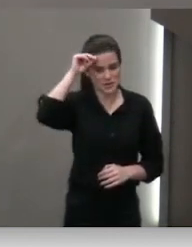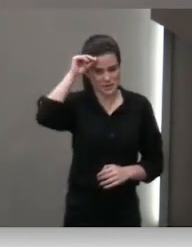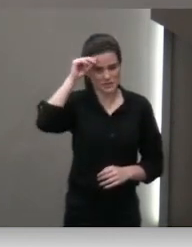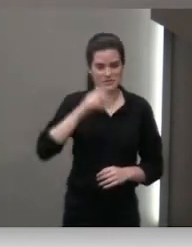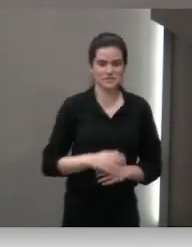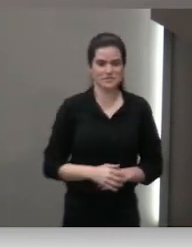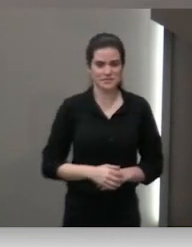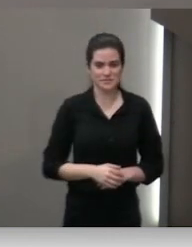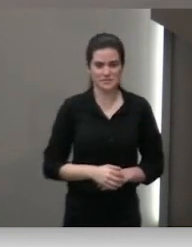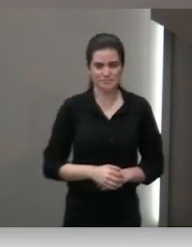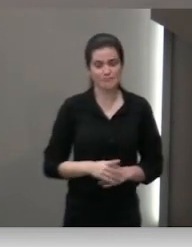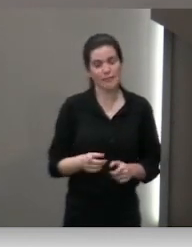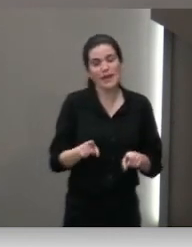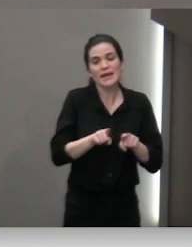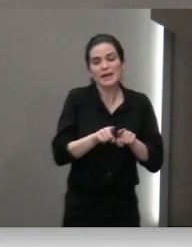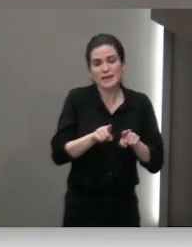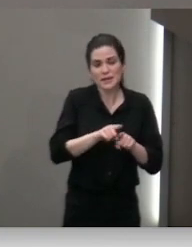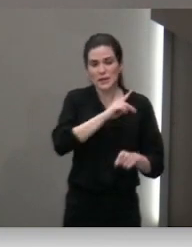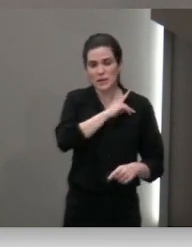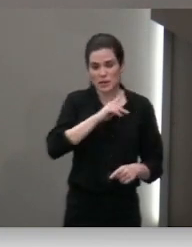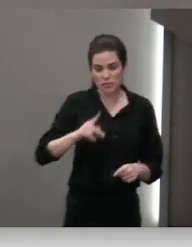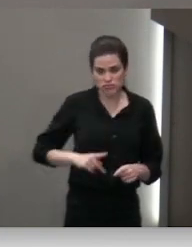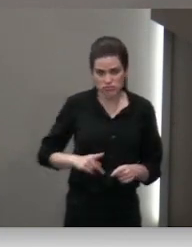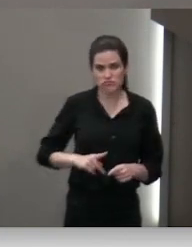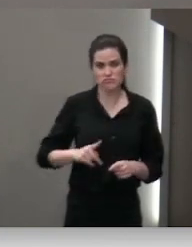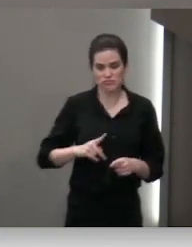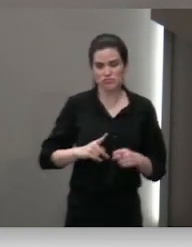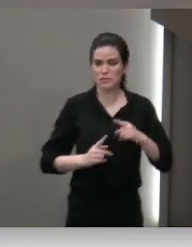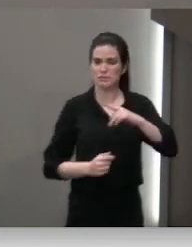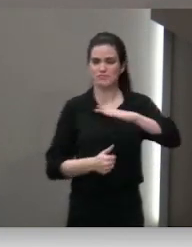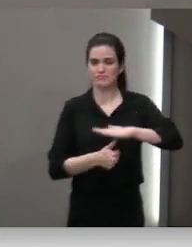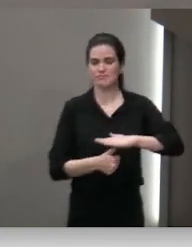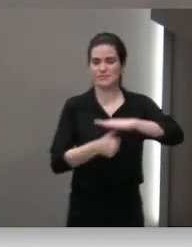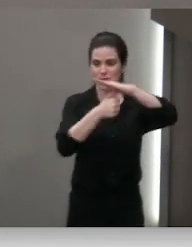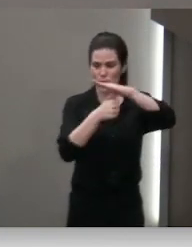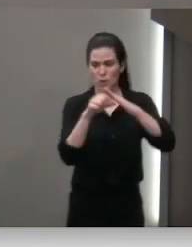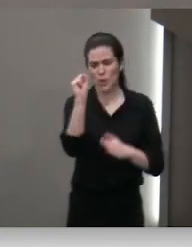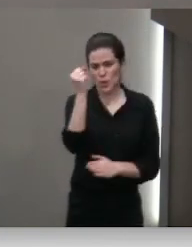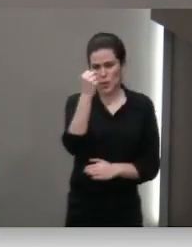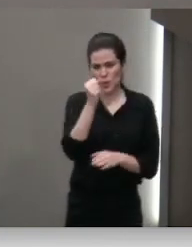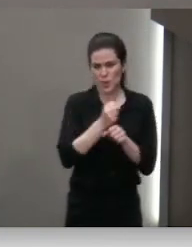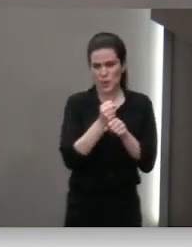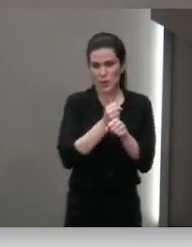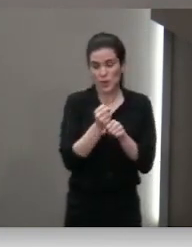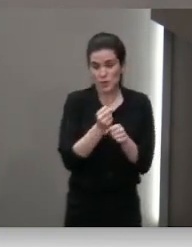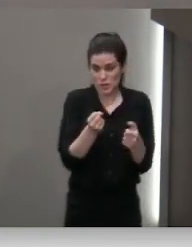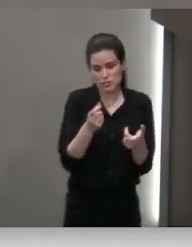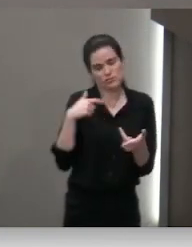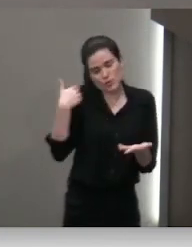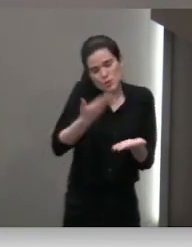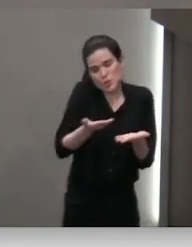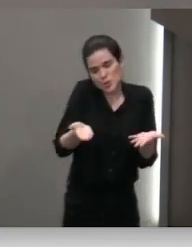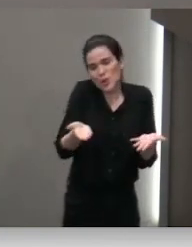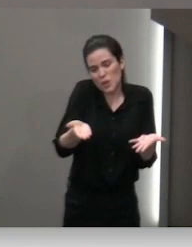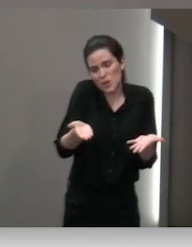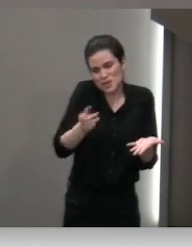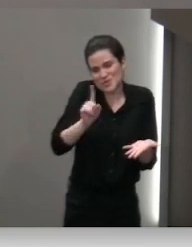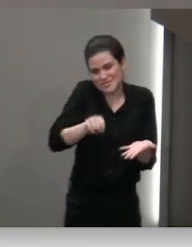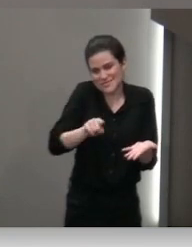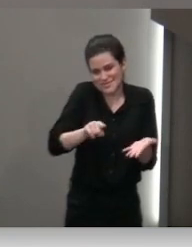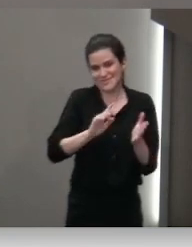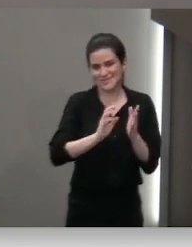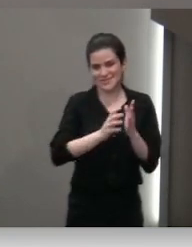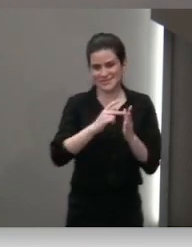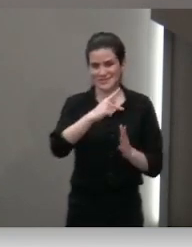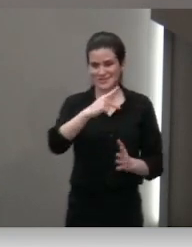como presidente do PDS por 8 anos, atual Partido Progressista. Trabalhou como